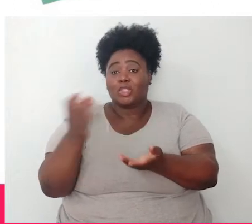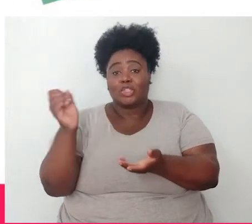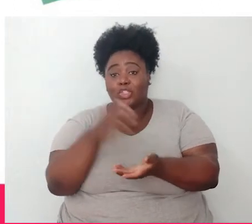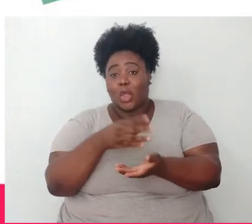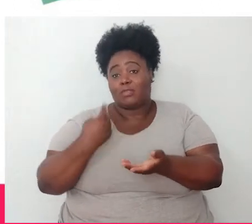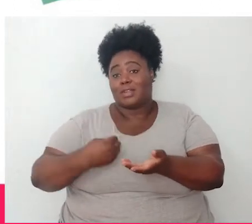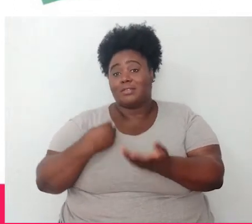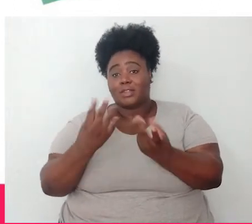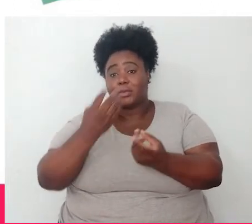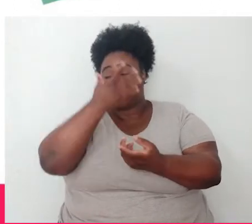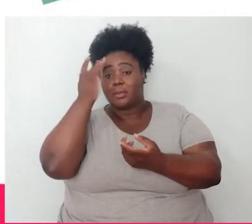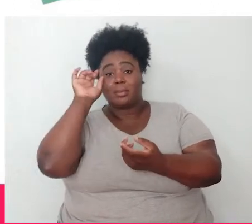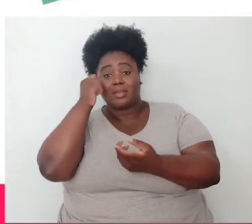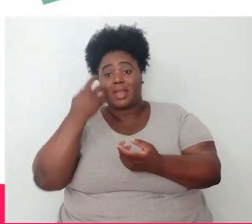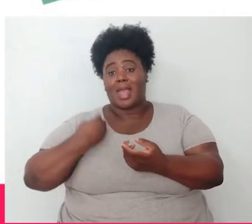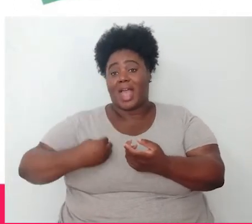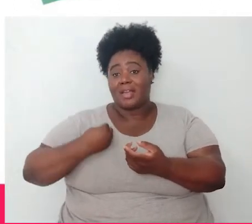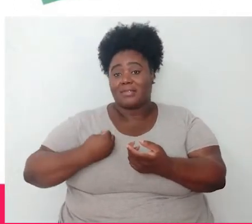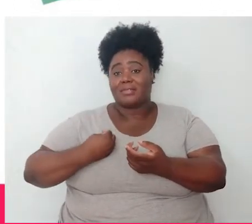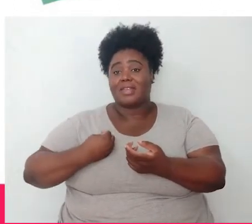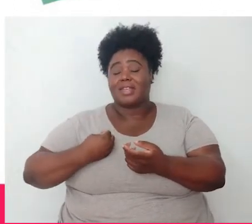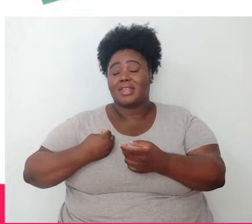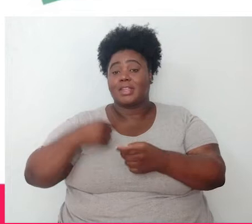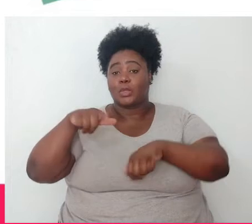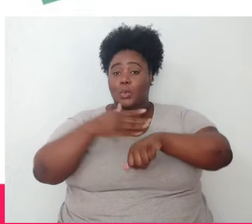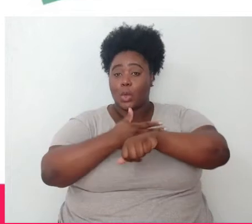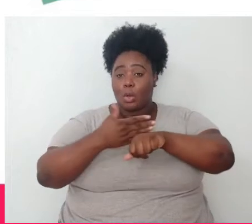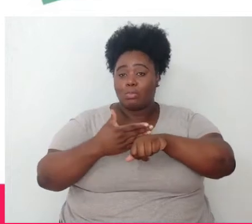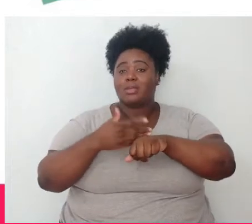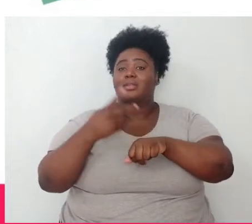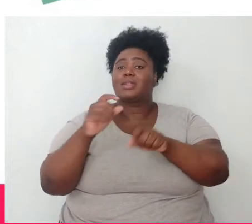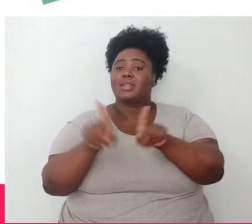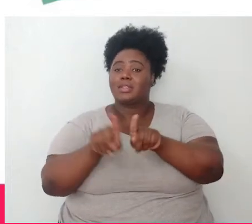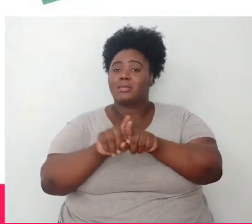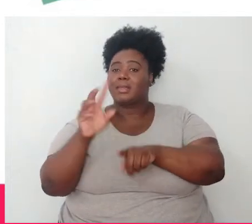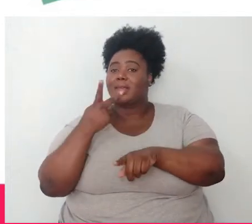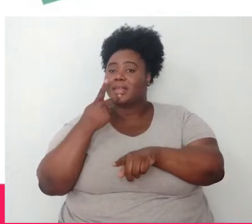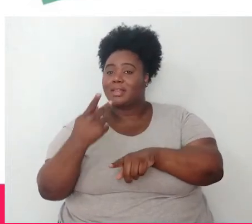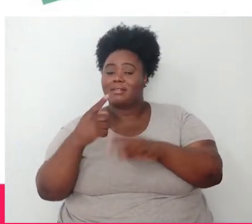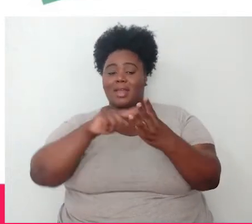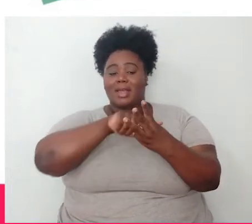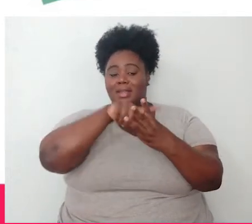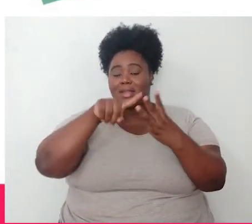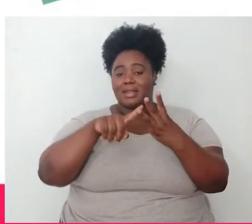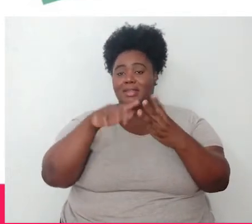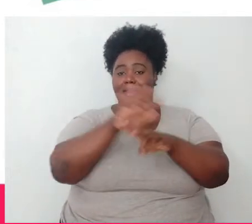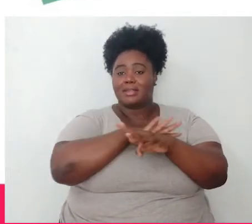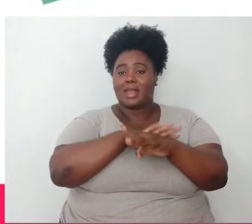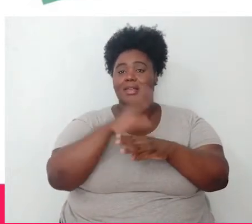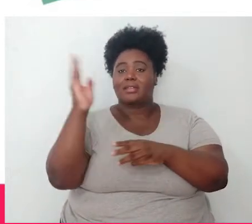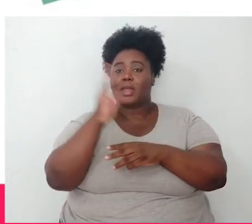muitas pessoas negras. A vivência do embranquecimento e desse discurso do mito das três raças, né? O